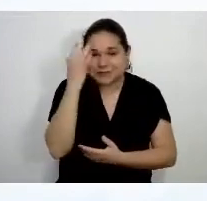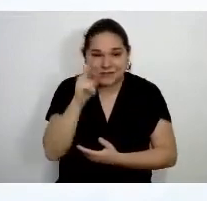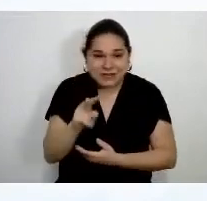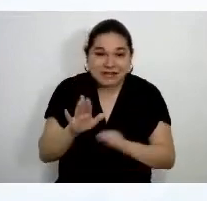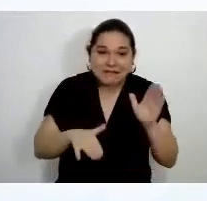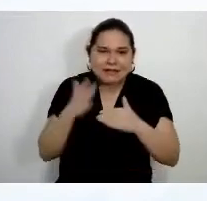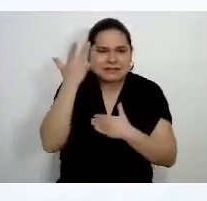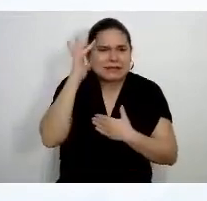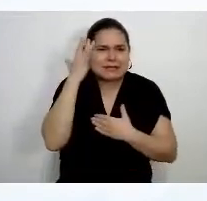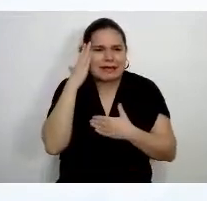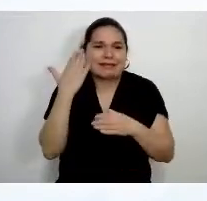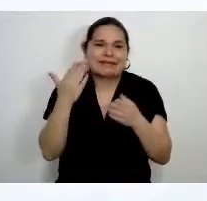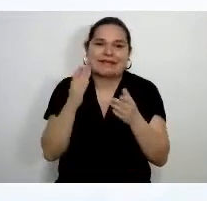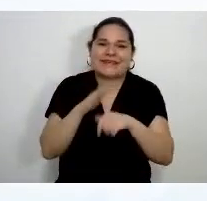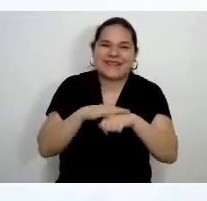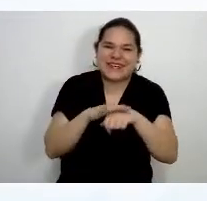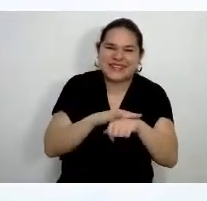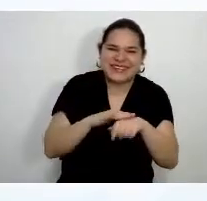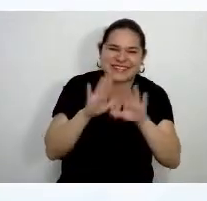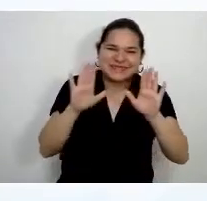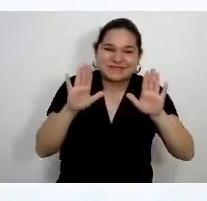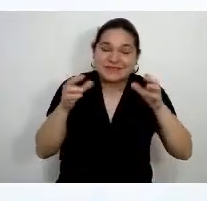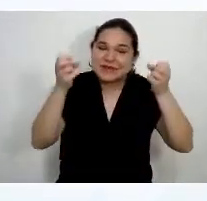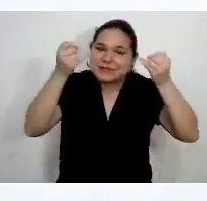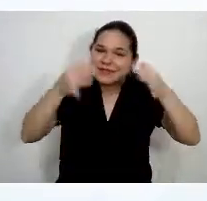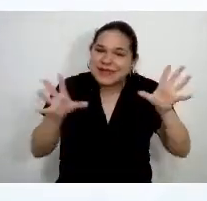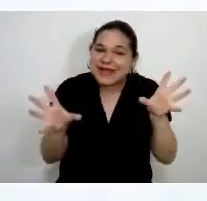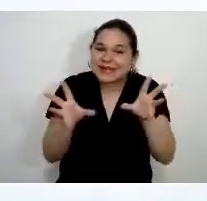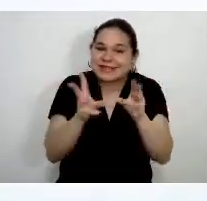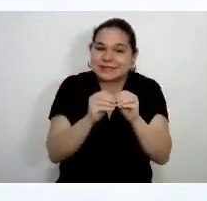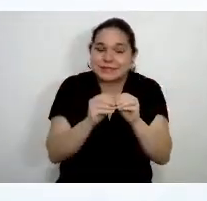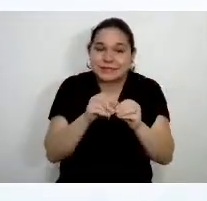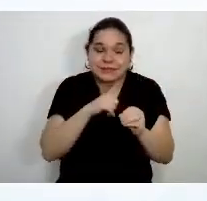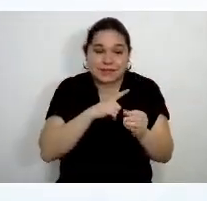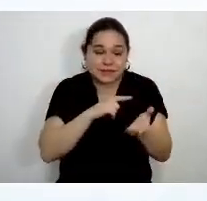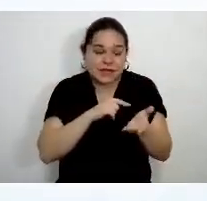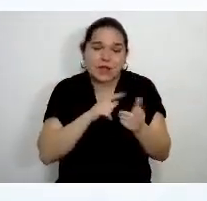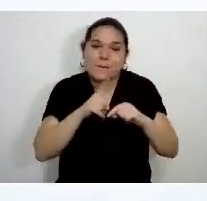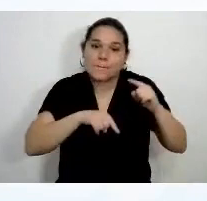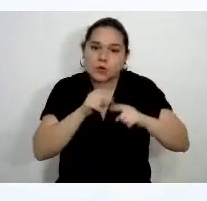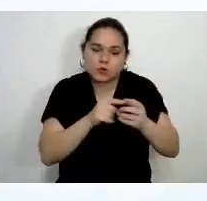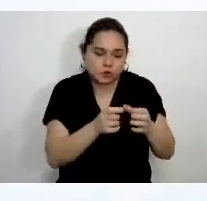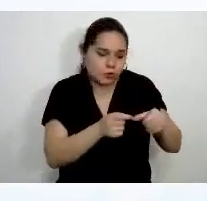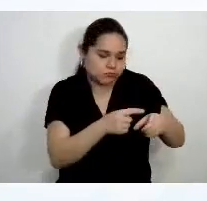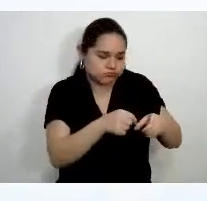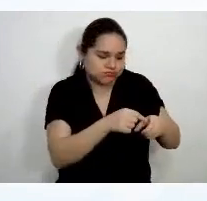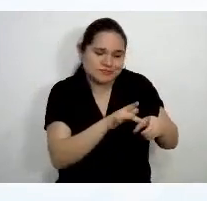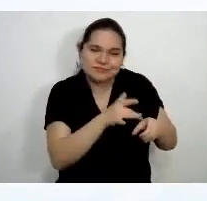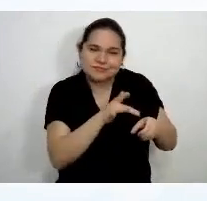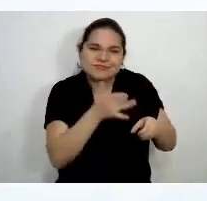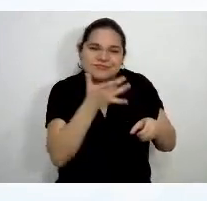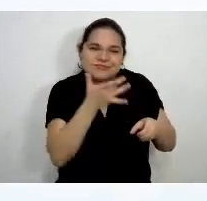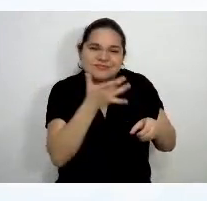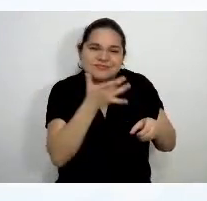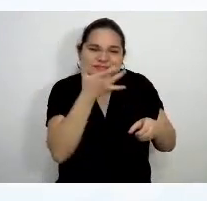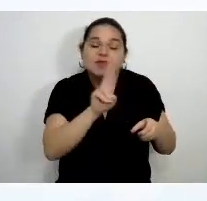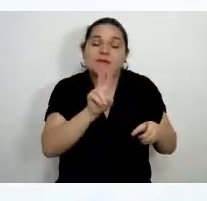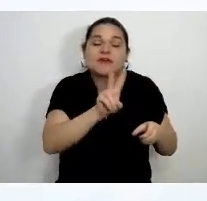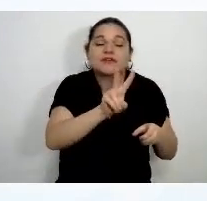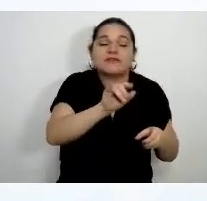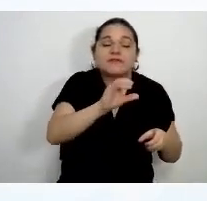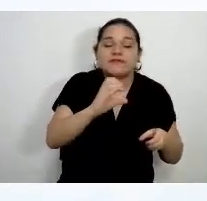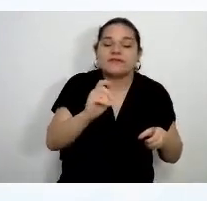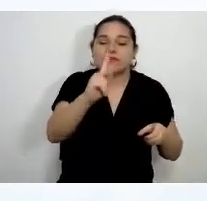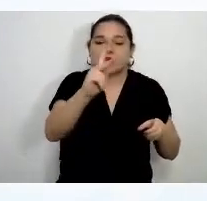entendendo essa nossa conversa. Então, por favor. Existe um produto chamado Vic Vaporub, todo mundo conhece, né? Que, na verdade, a